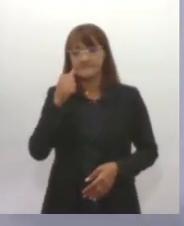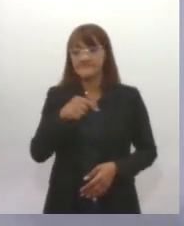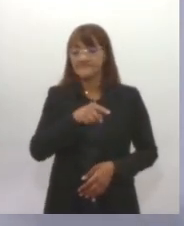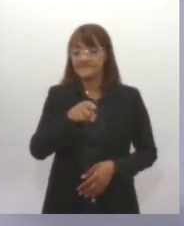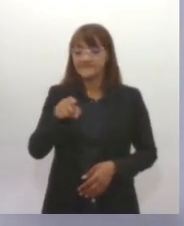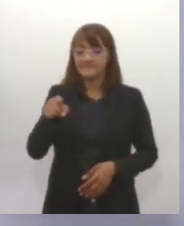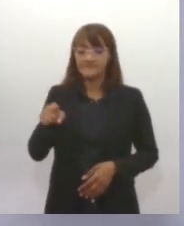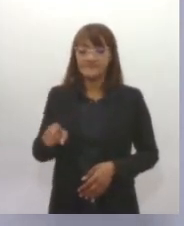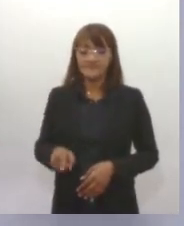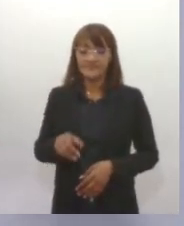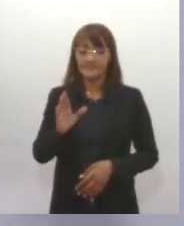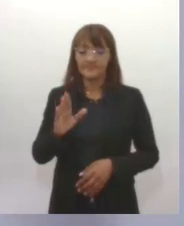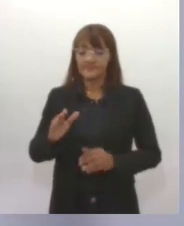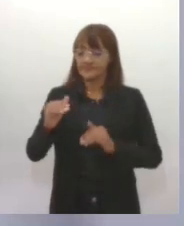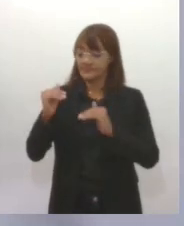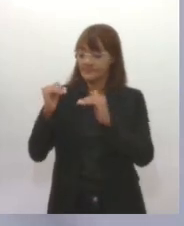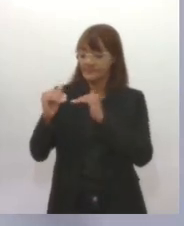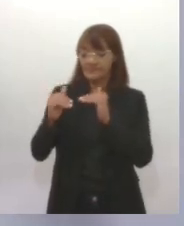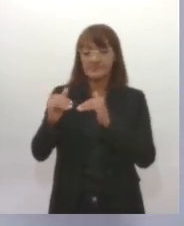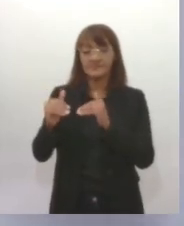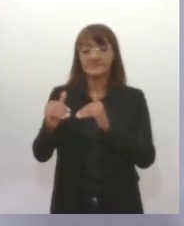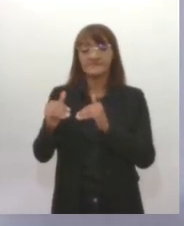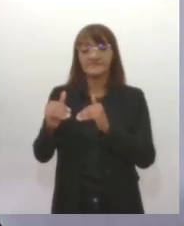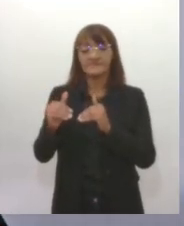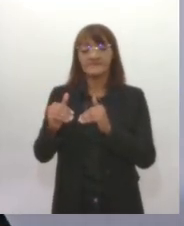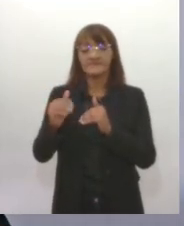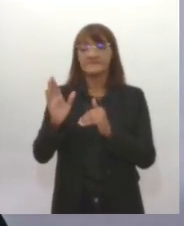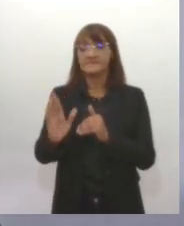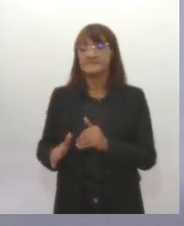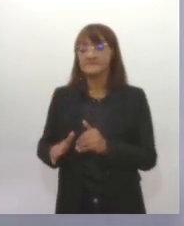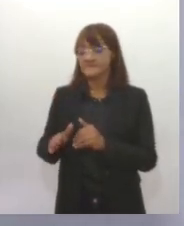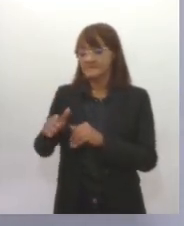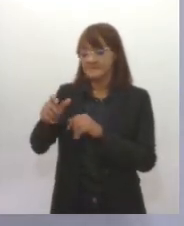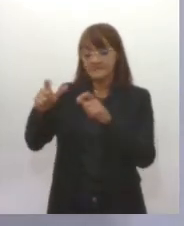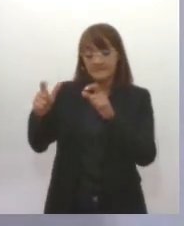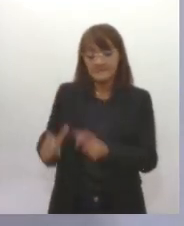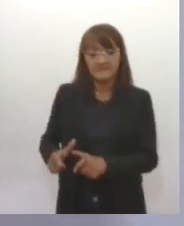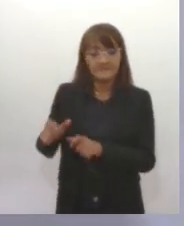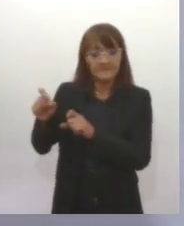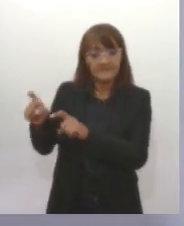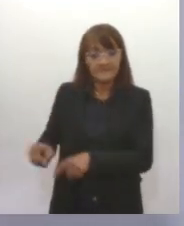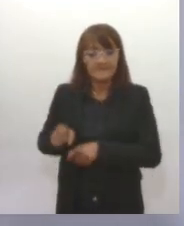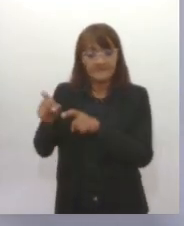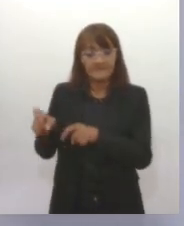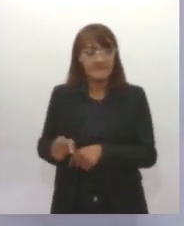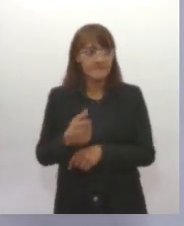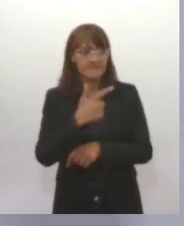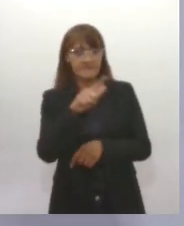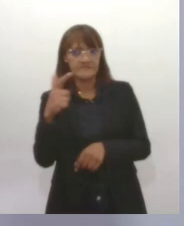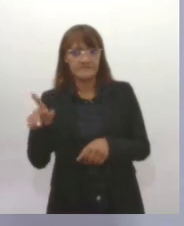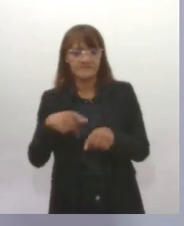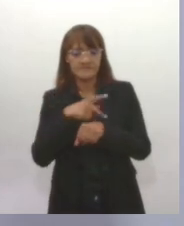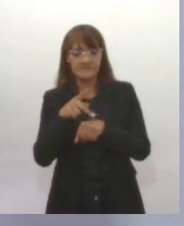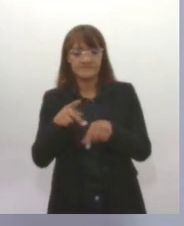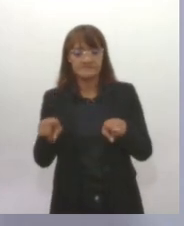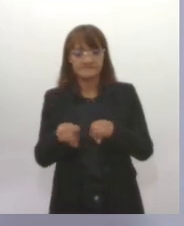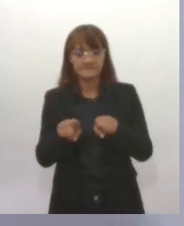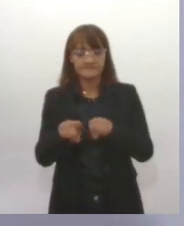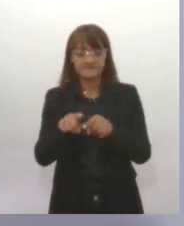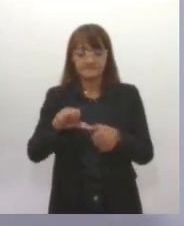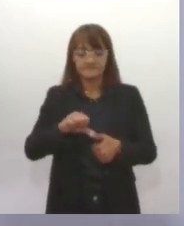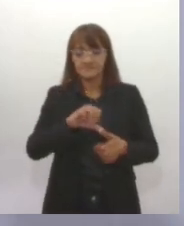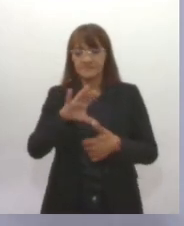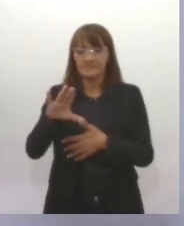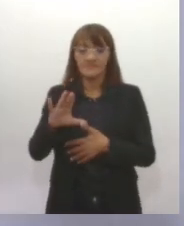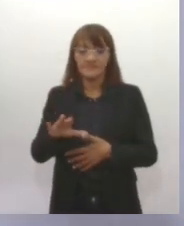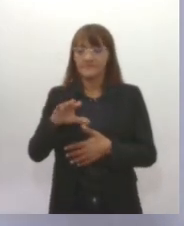né, do campo, né, lá de vários outros países da América Latina, como Argentina, Honduras,